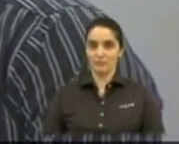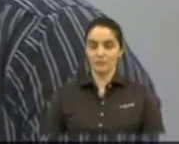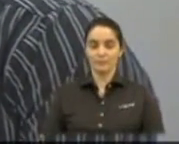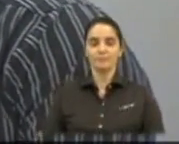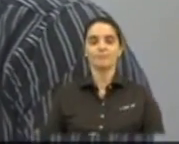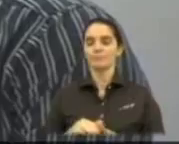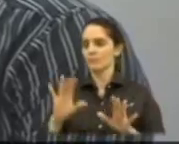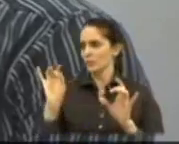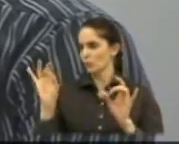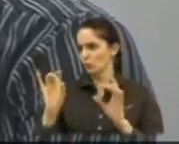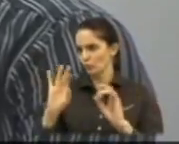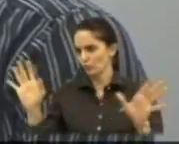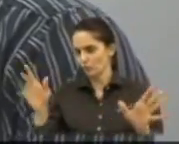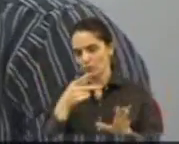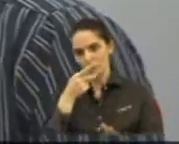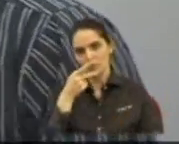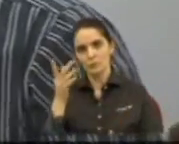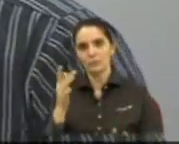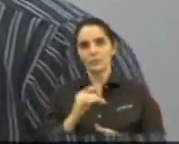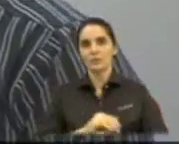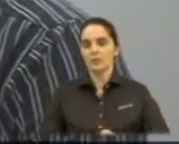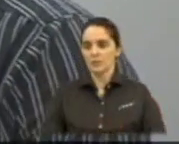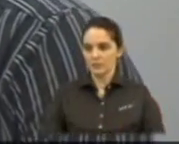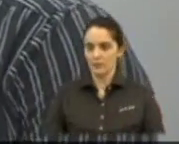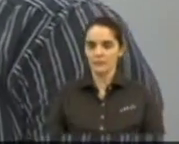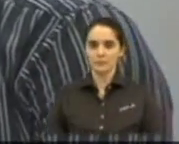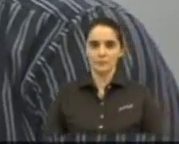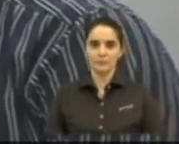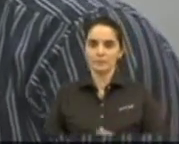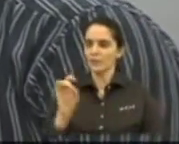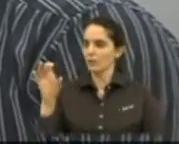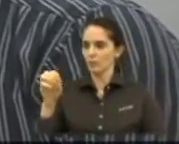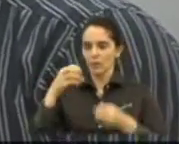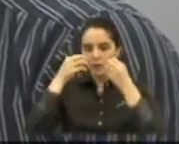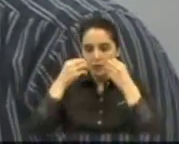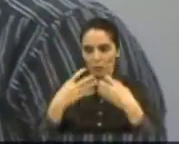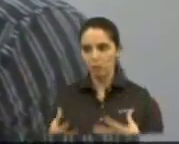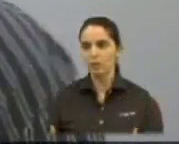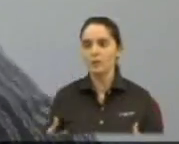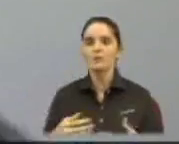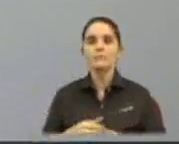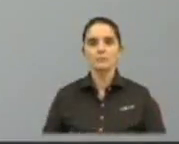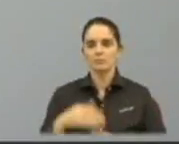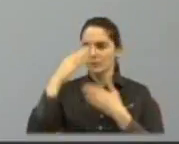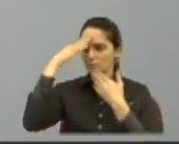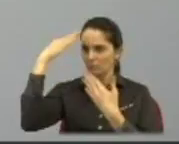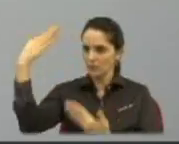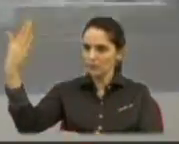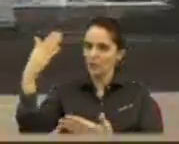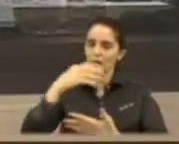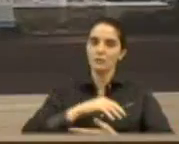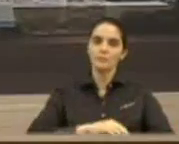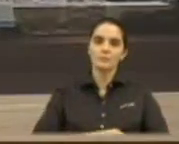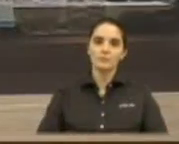isso. Era isso, Excelência, que eu tinha a dizer. Na verdade, meramente um desabafo. Muito obrigado.